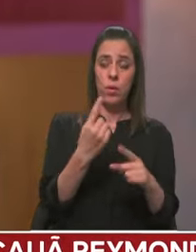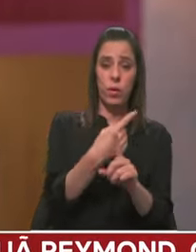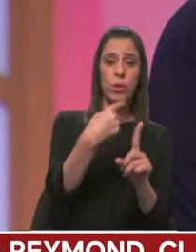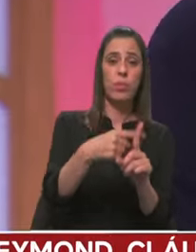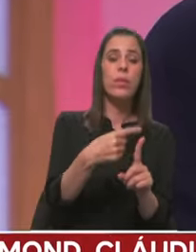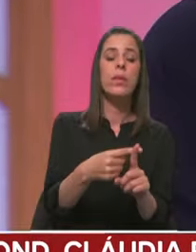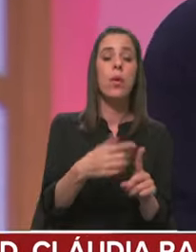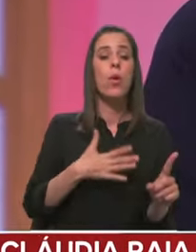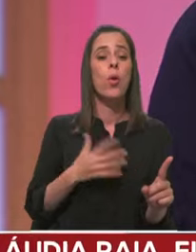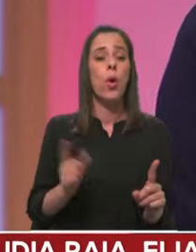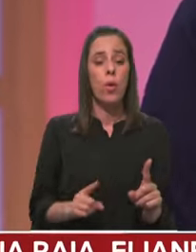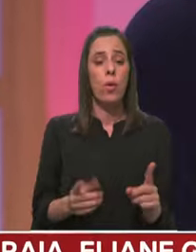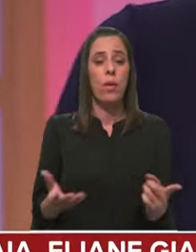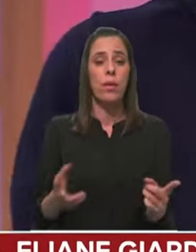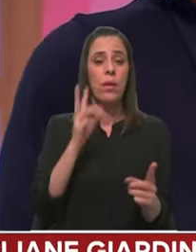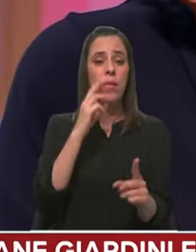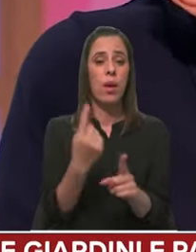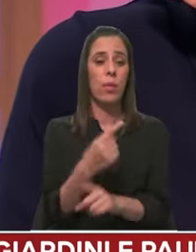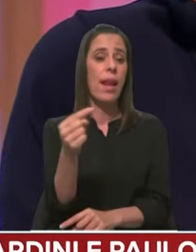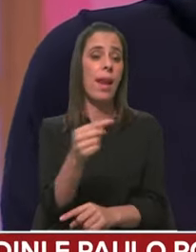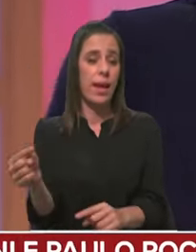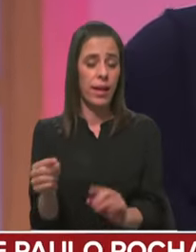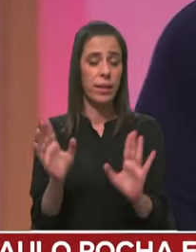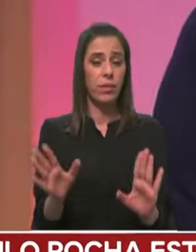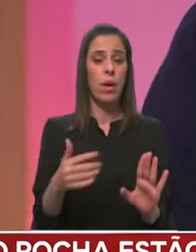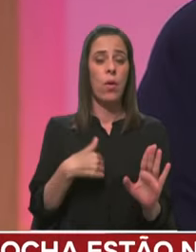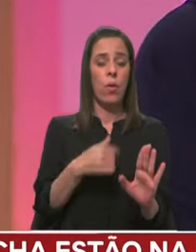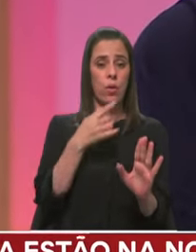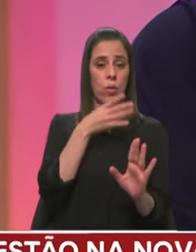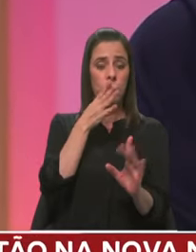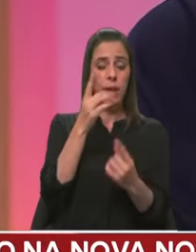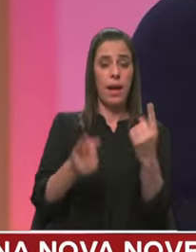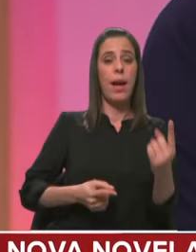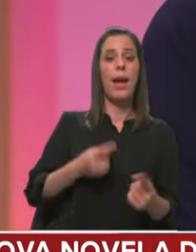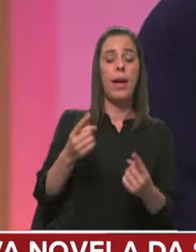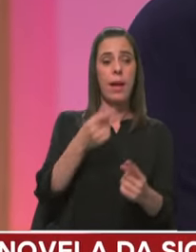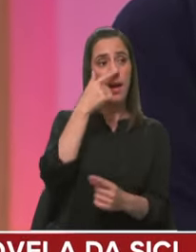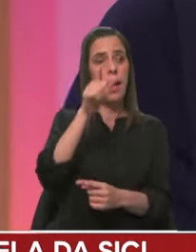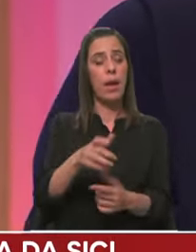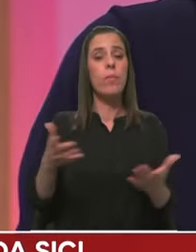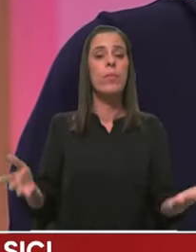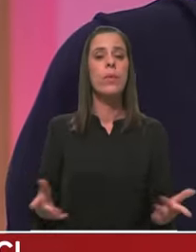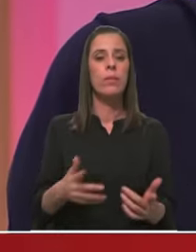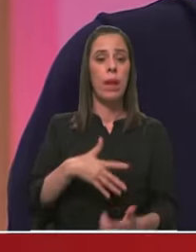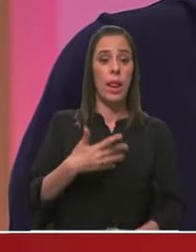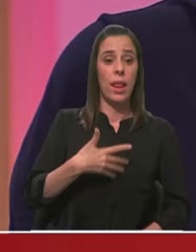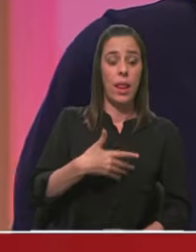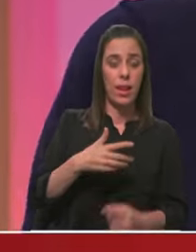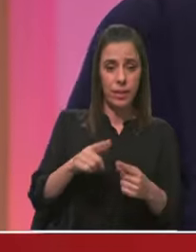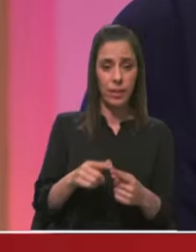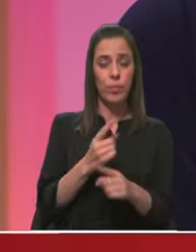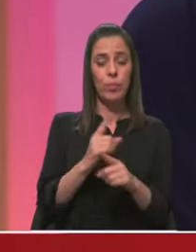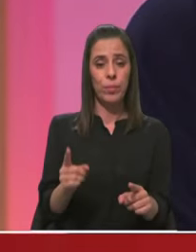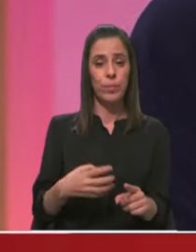positivas quando eu não gosto só vejo características negativas quando eu decifro alguém a pessoa Claro que ela fica intimidada primeiro porquê